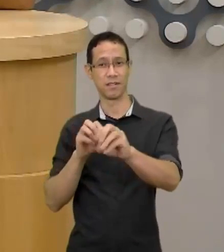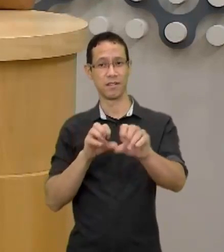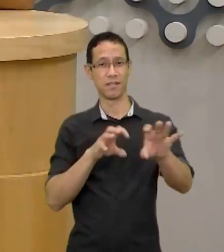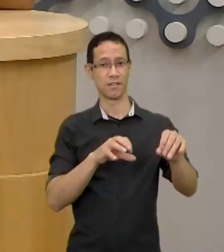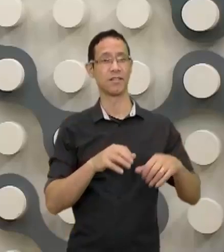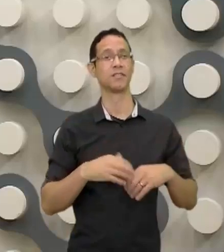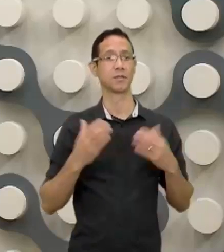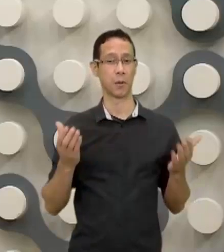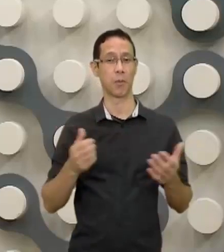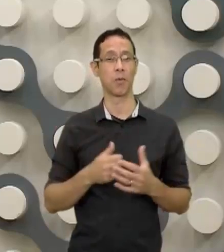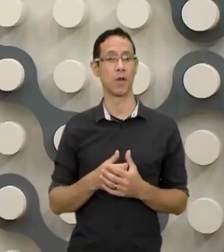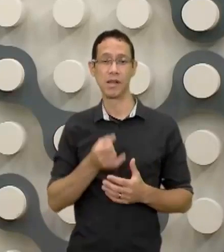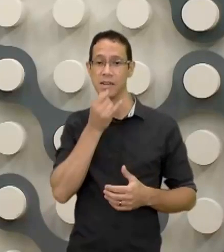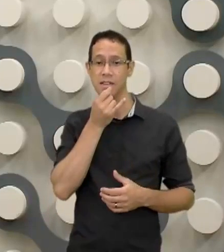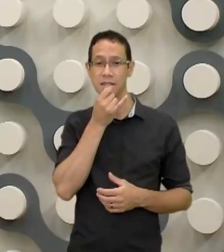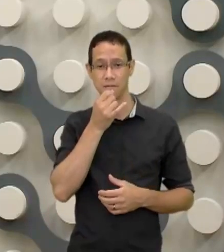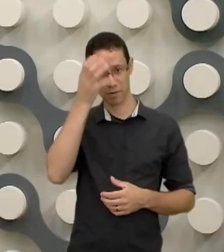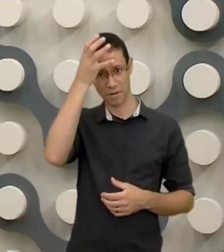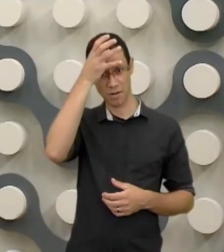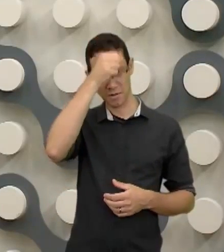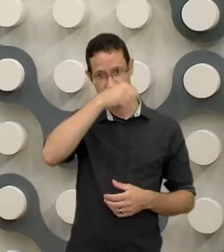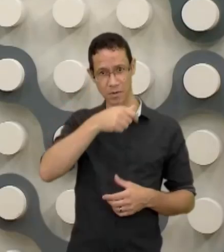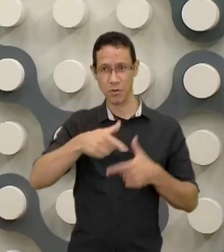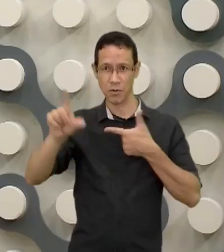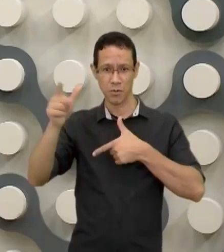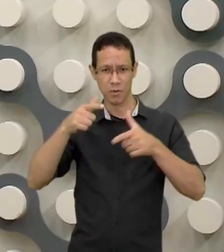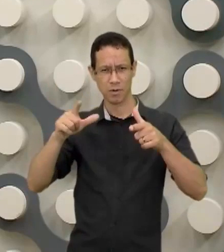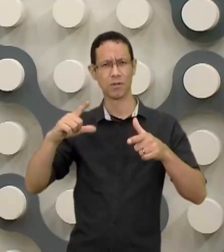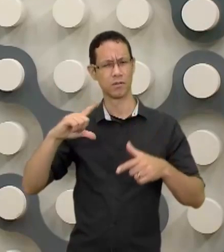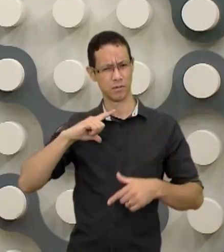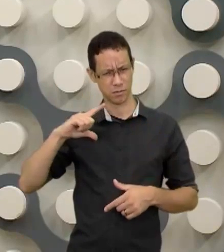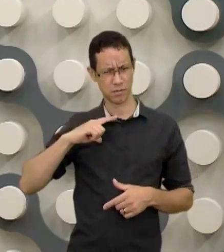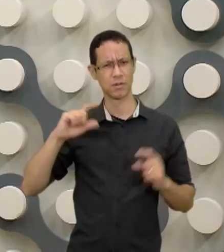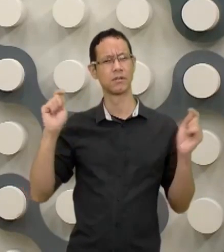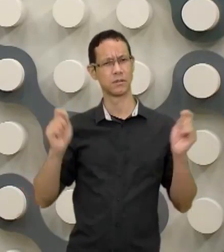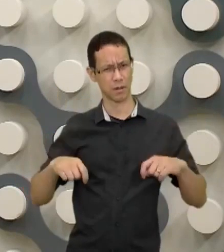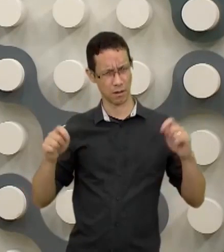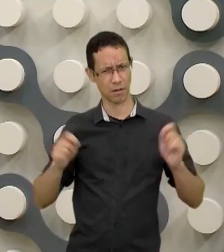então, não que você não vá aprender no YouTube, tá lá para isso,